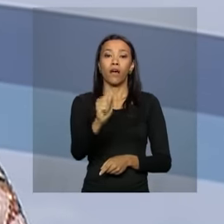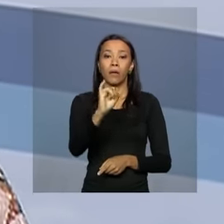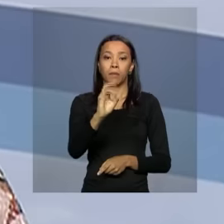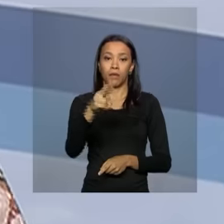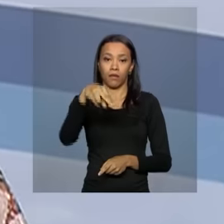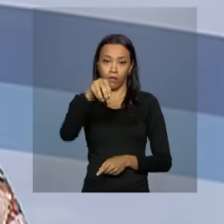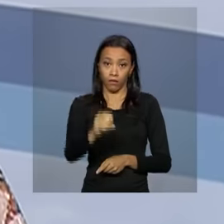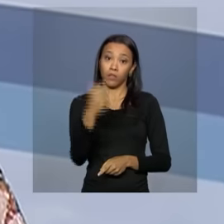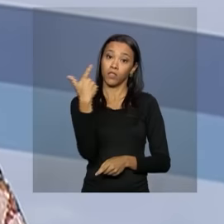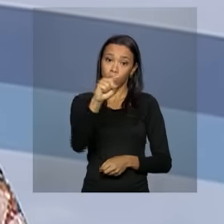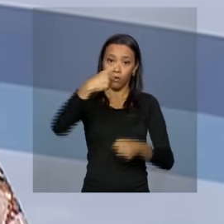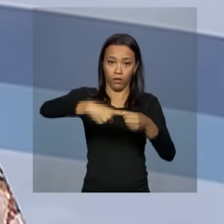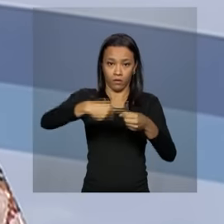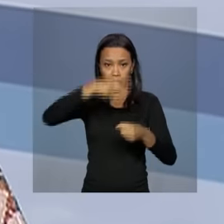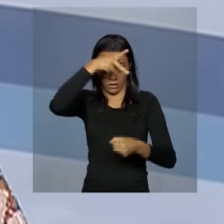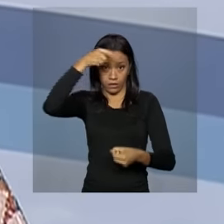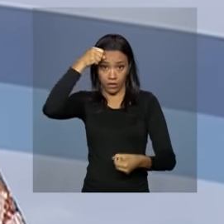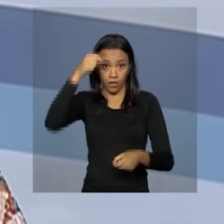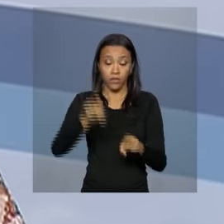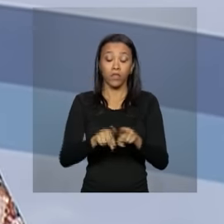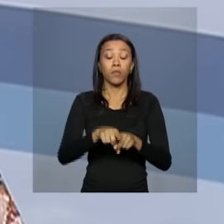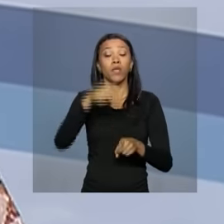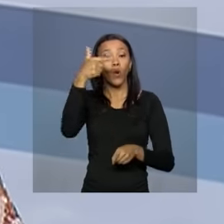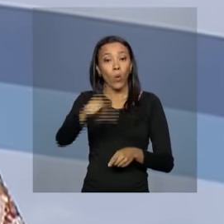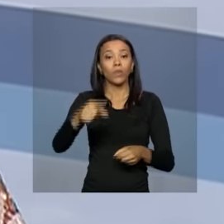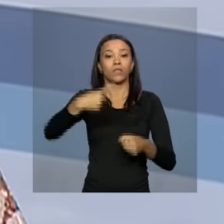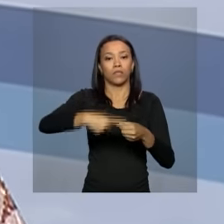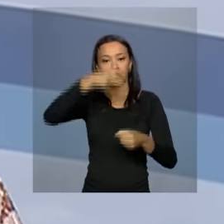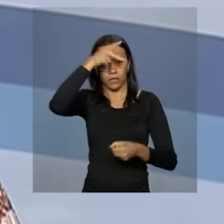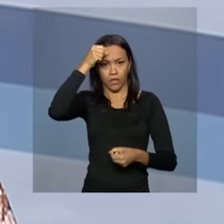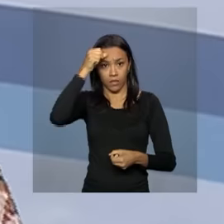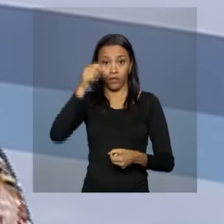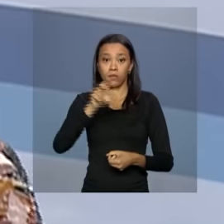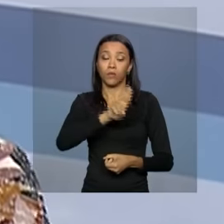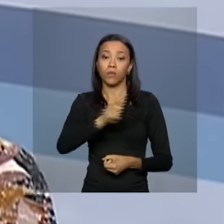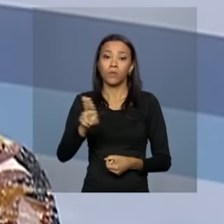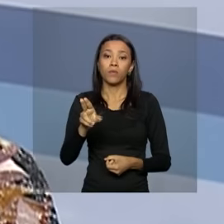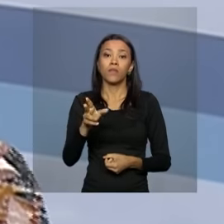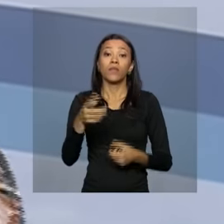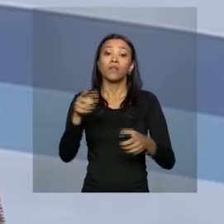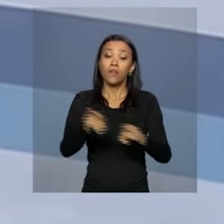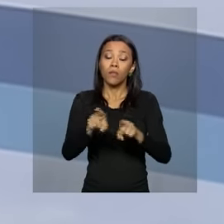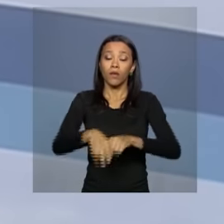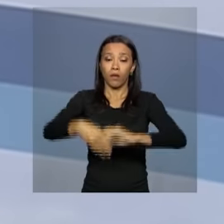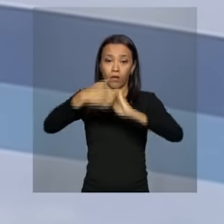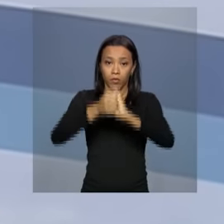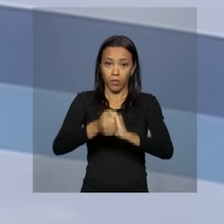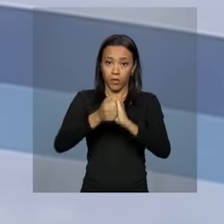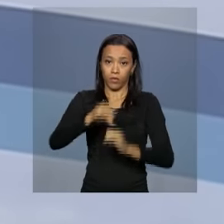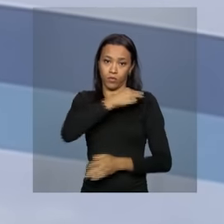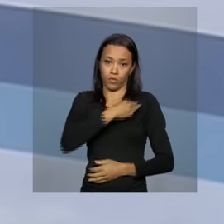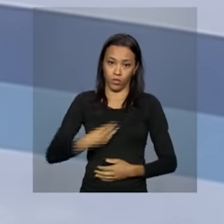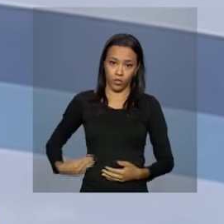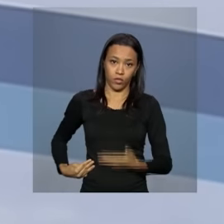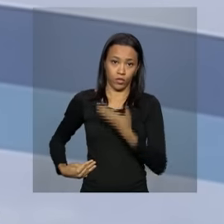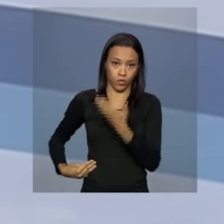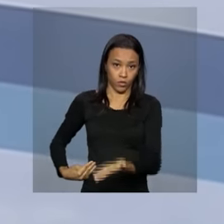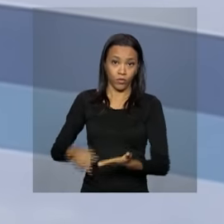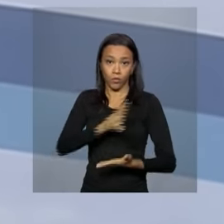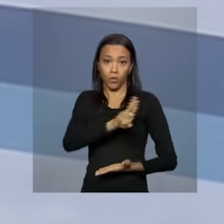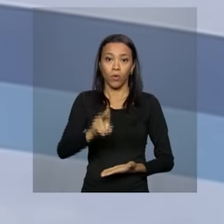Pariconha, Manuel Brasiliano de Piranhas. Cumprimento o nosso ministro Gilberto